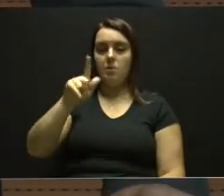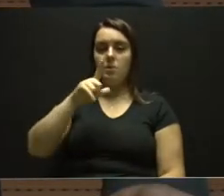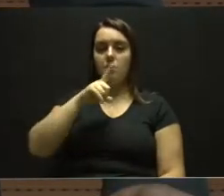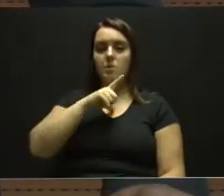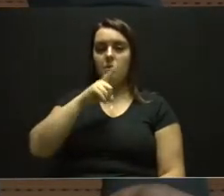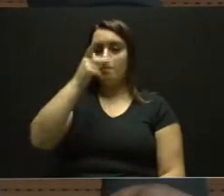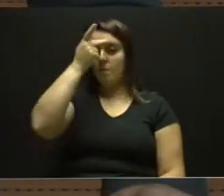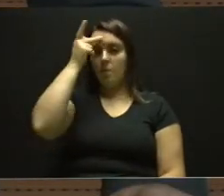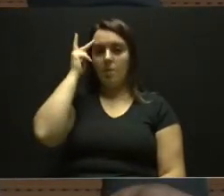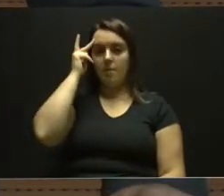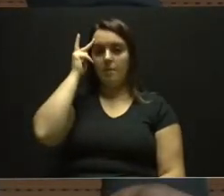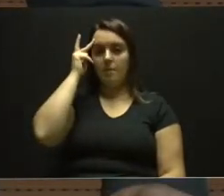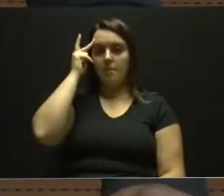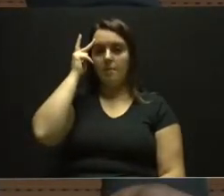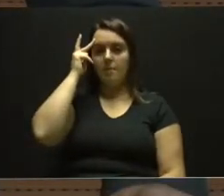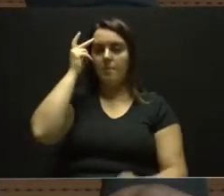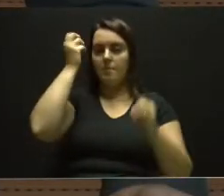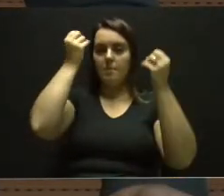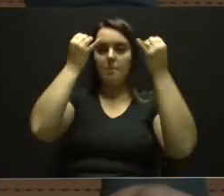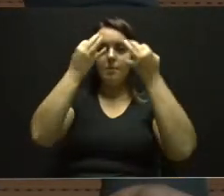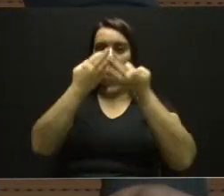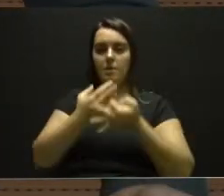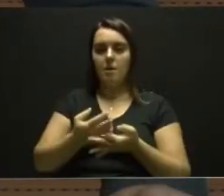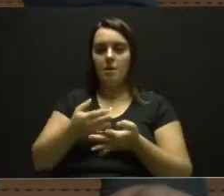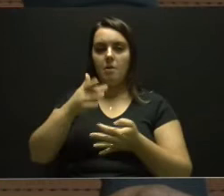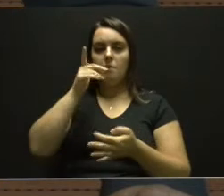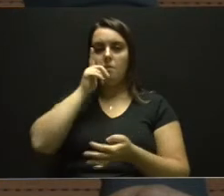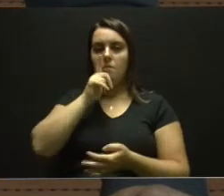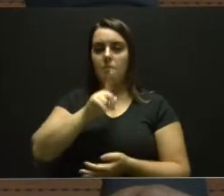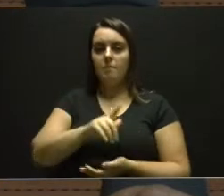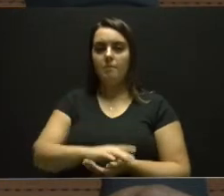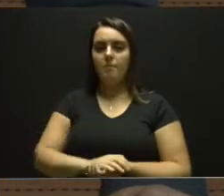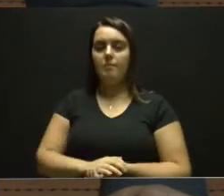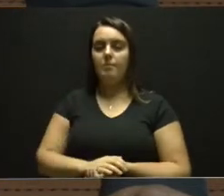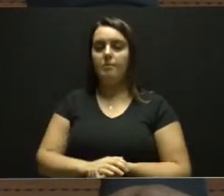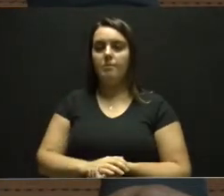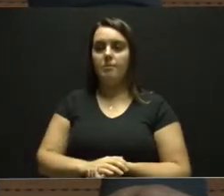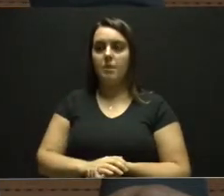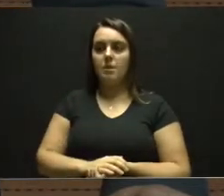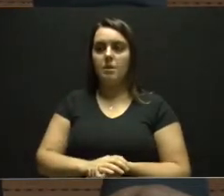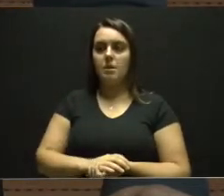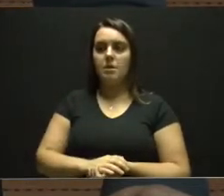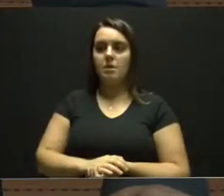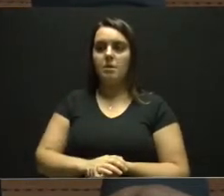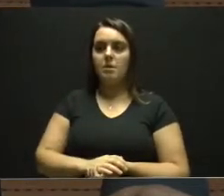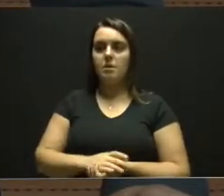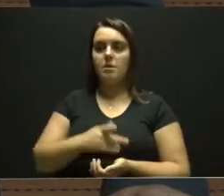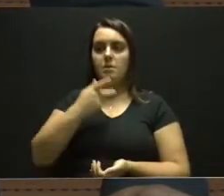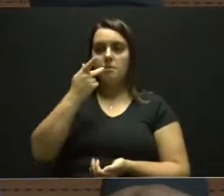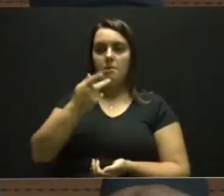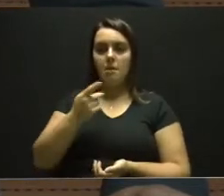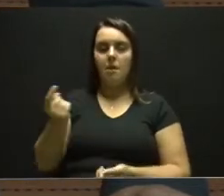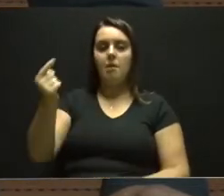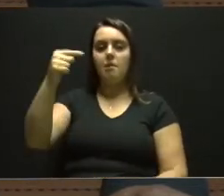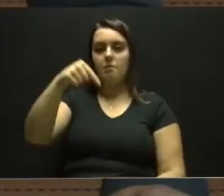pessoas de punho pessoas que se eu falar faz se falar vem aqui vem então só tenho que